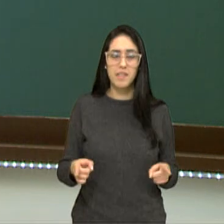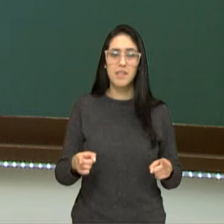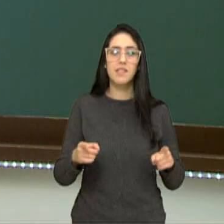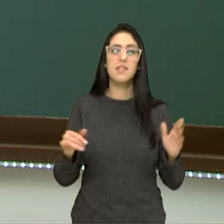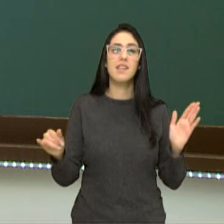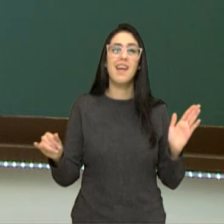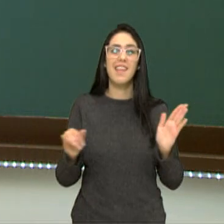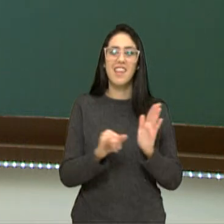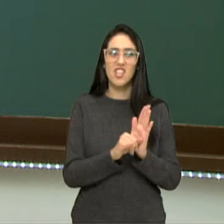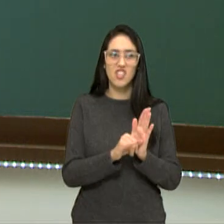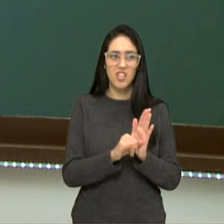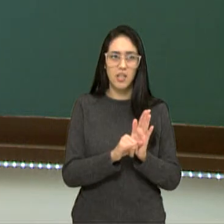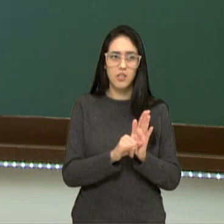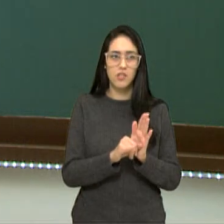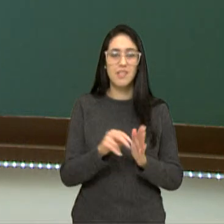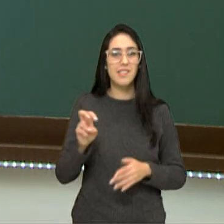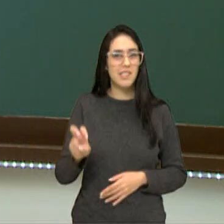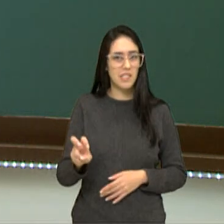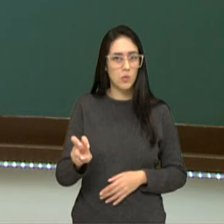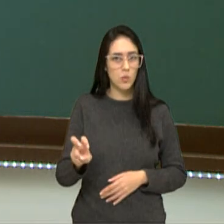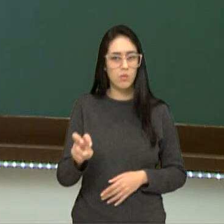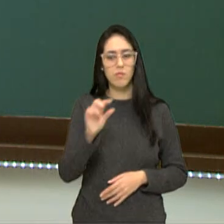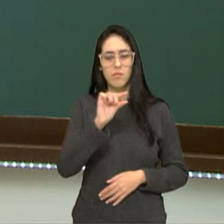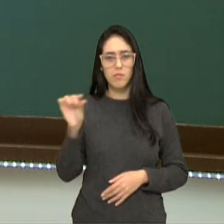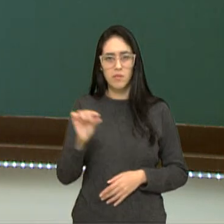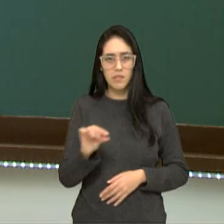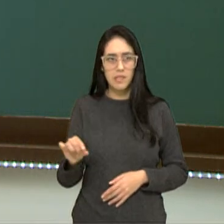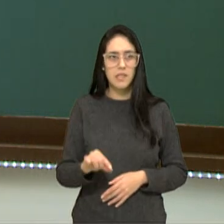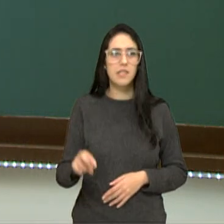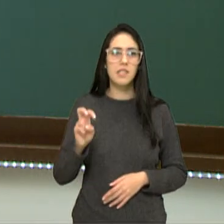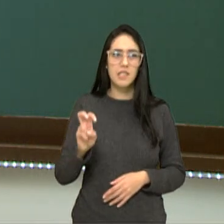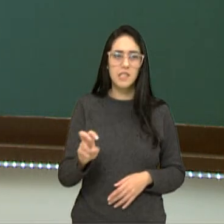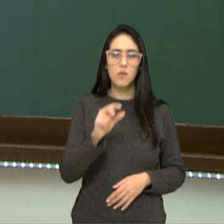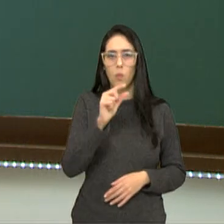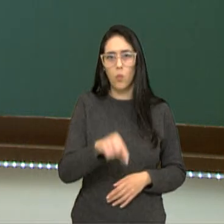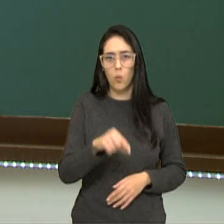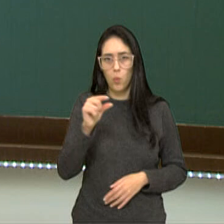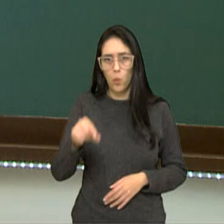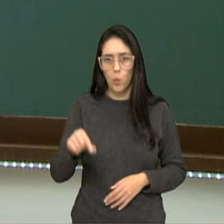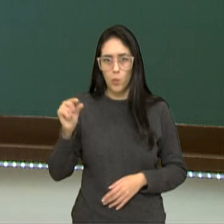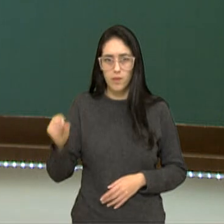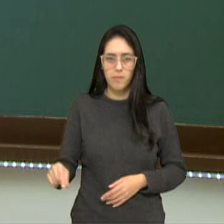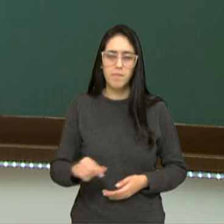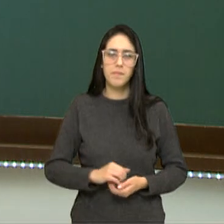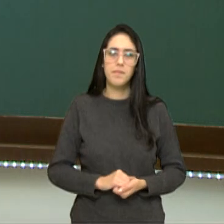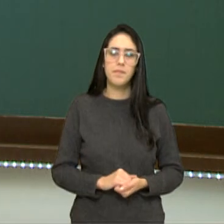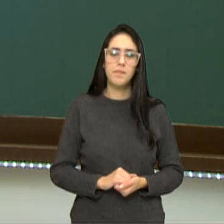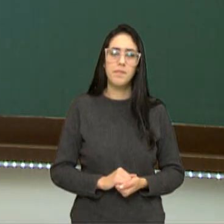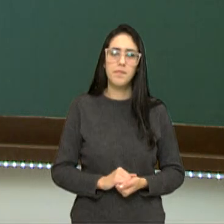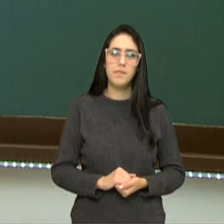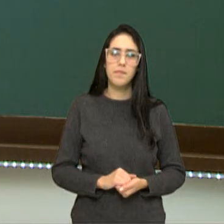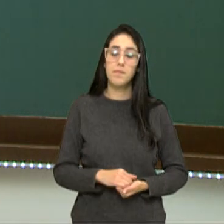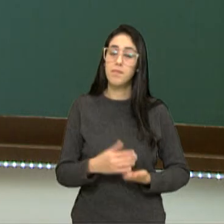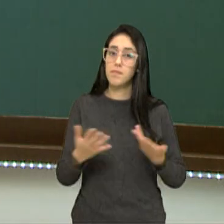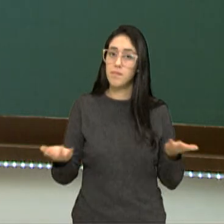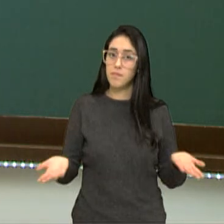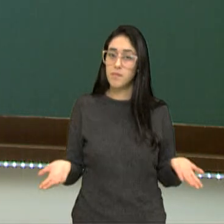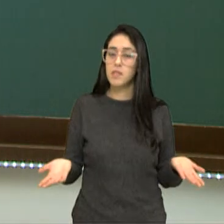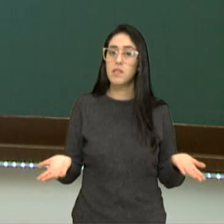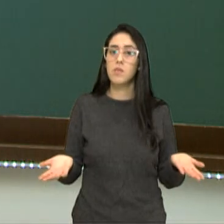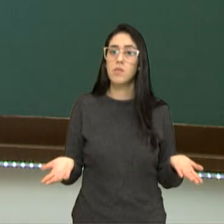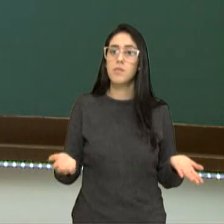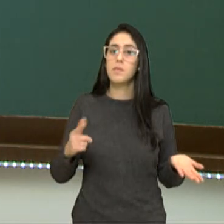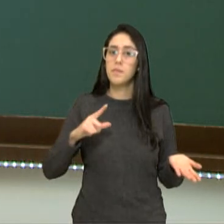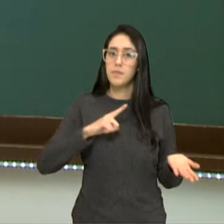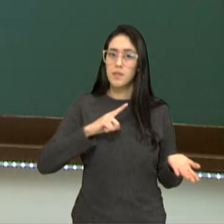5, aonde eu tenho 5 linhas e 5 colunas. Então, levando em consideração o